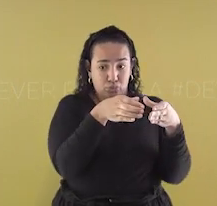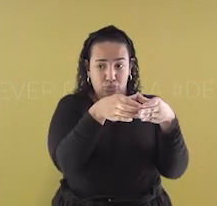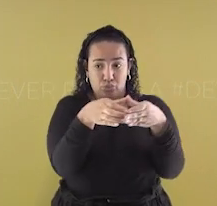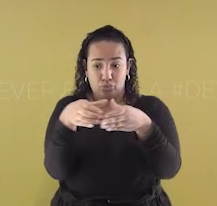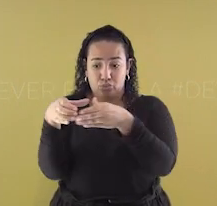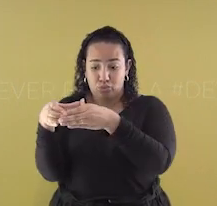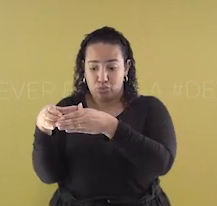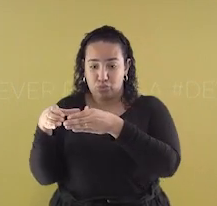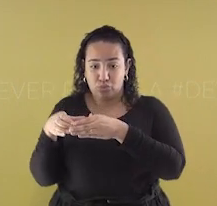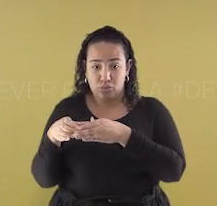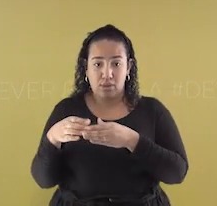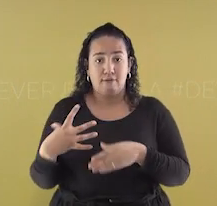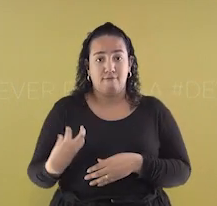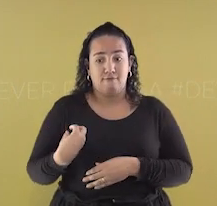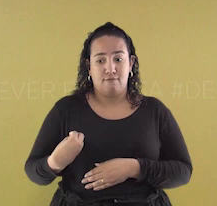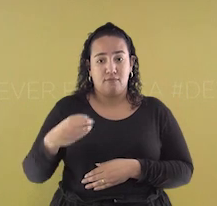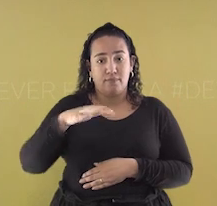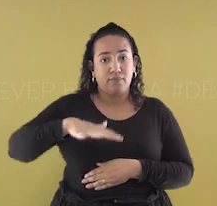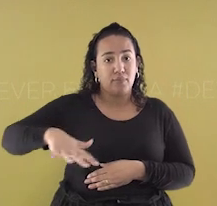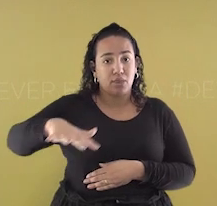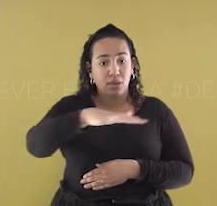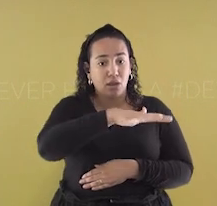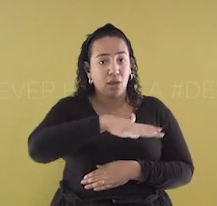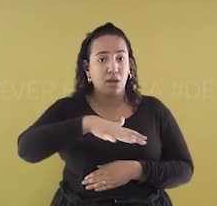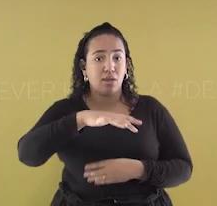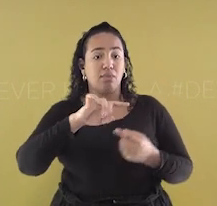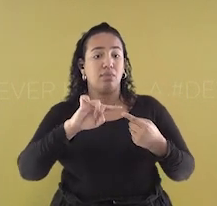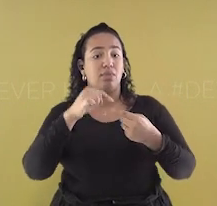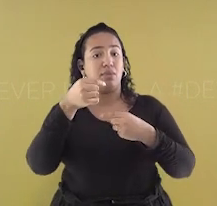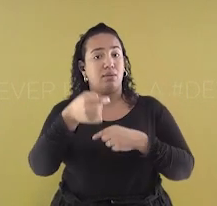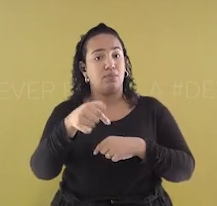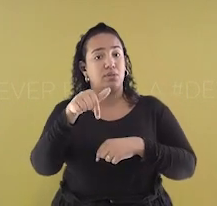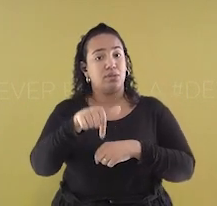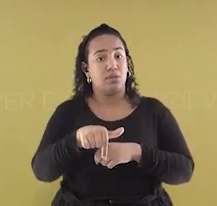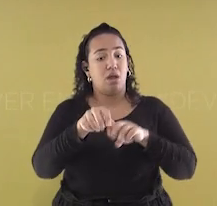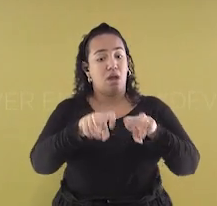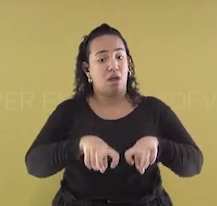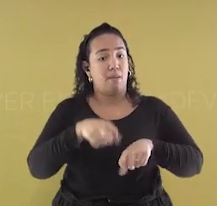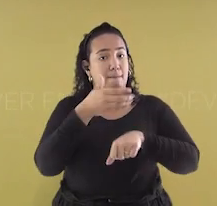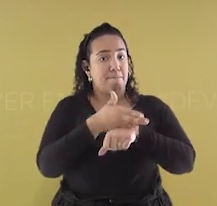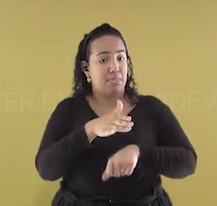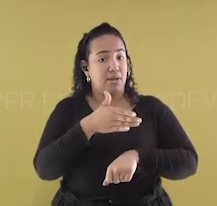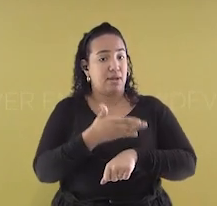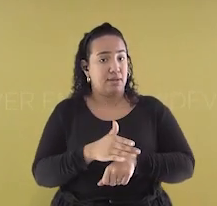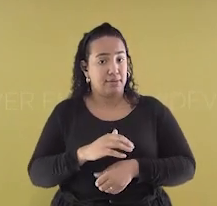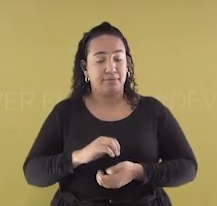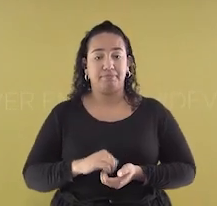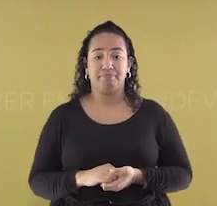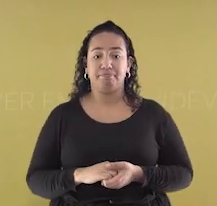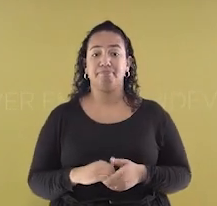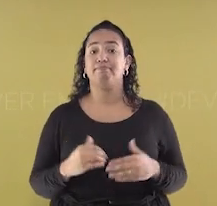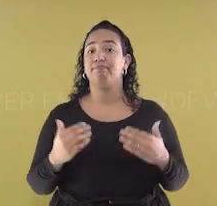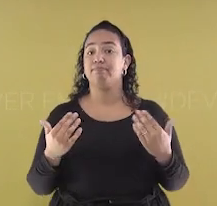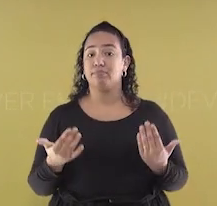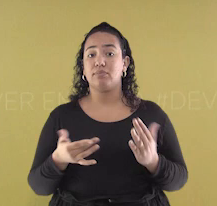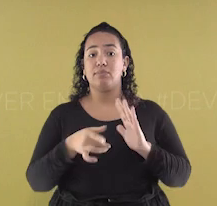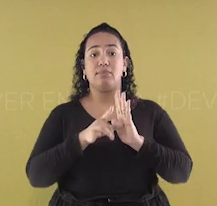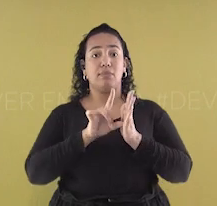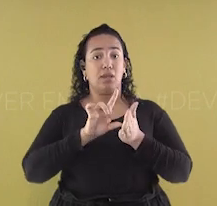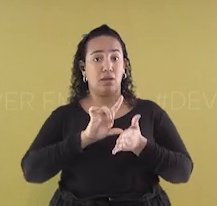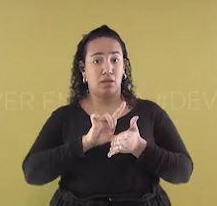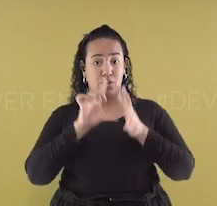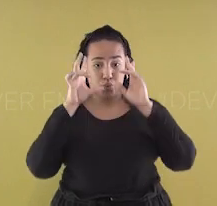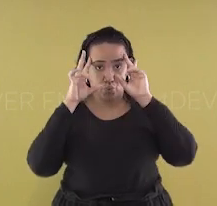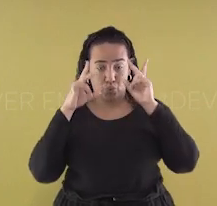lugares e depois começaram a praticar a agricultura. Antes, os seres